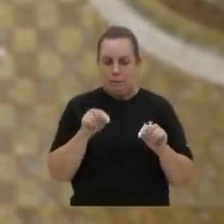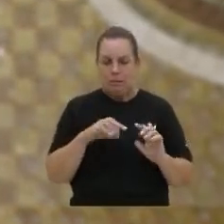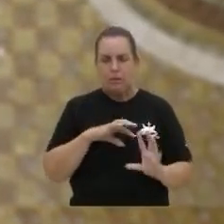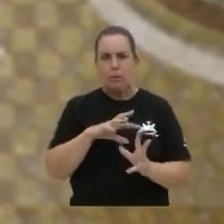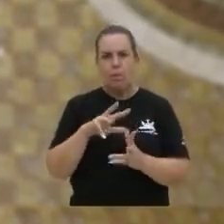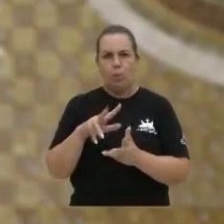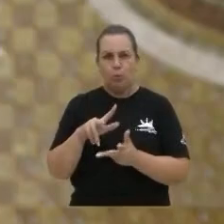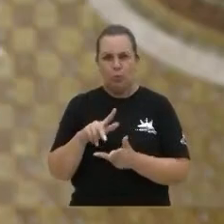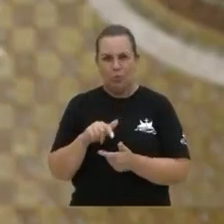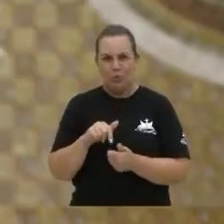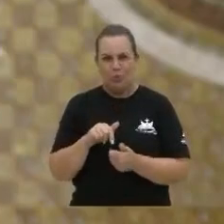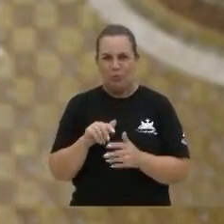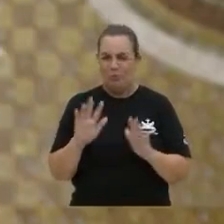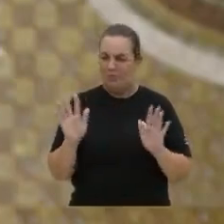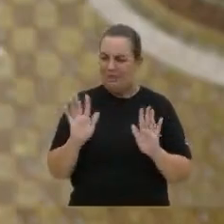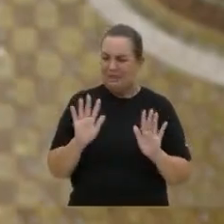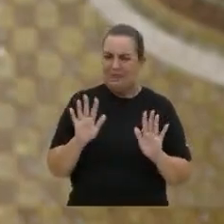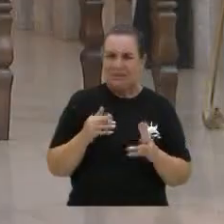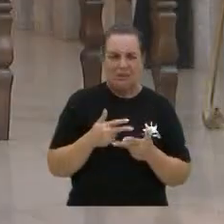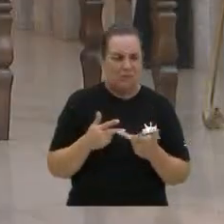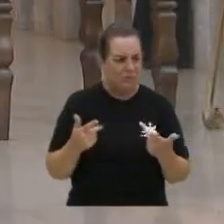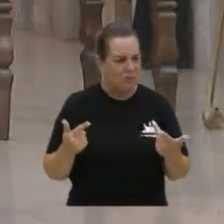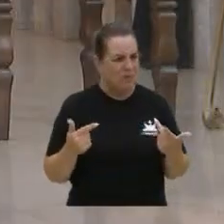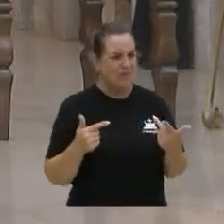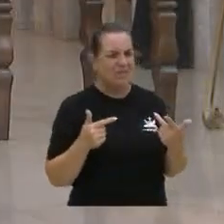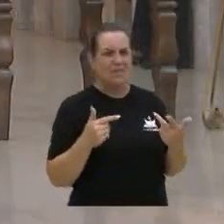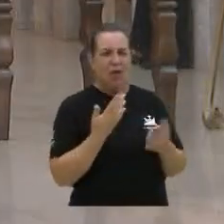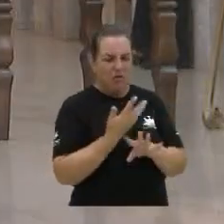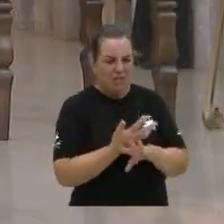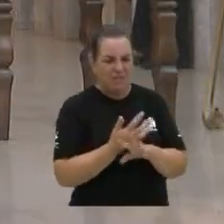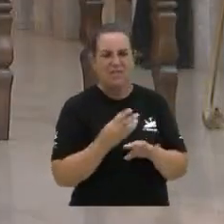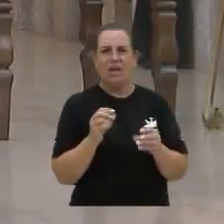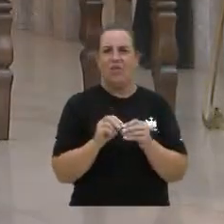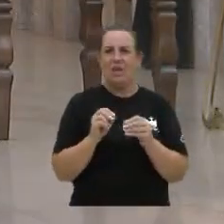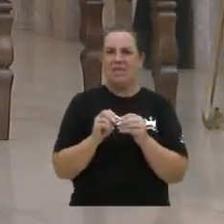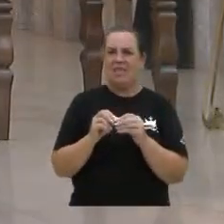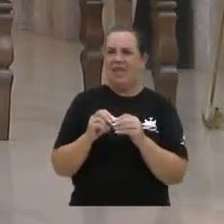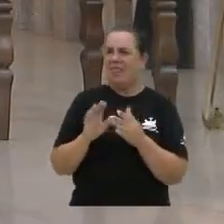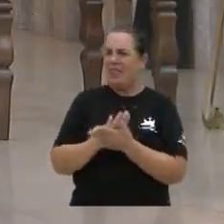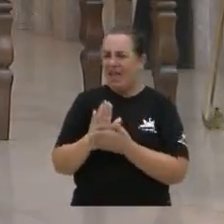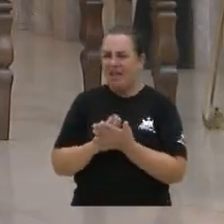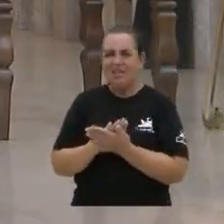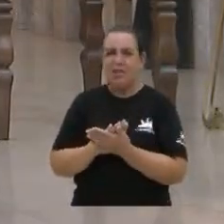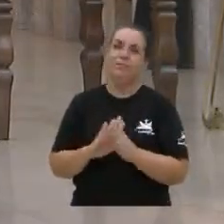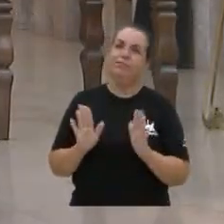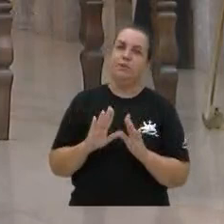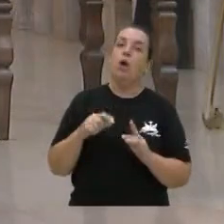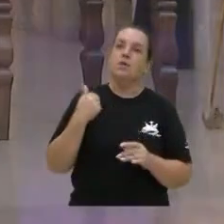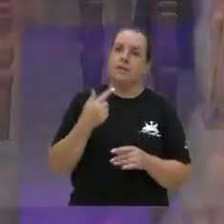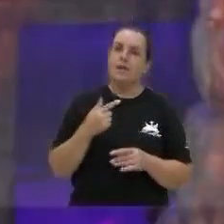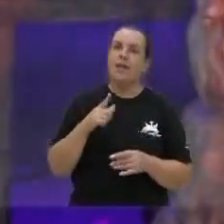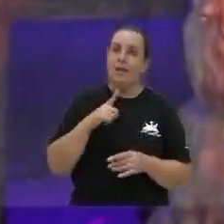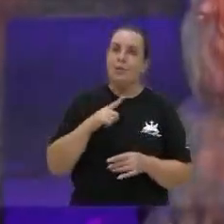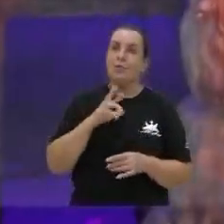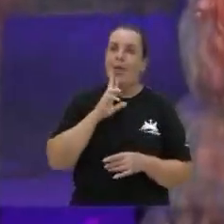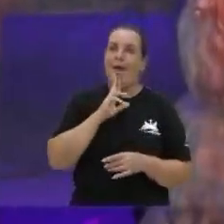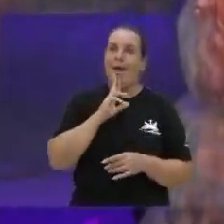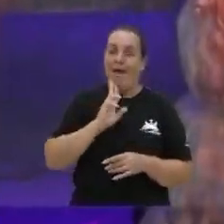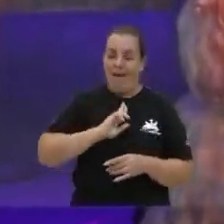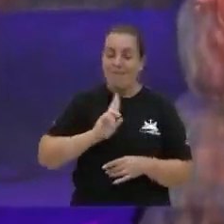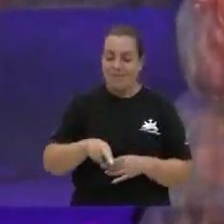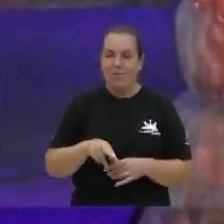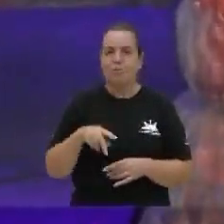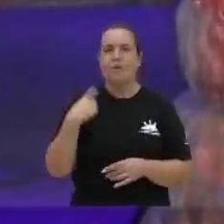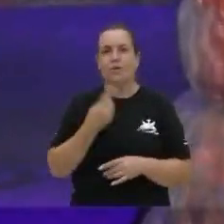mundo, que nós temos um porquê da nossa história, e aquilo que